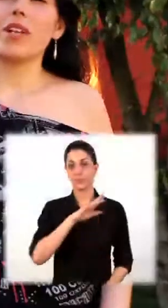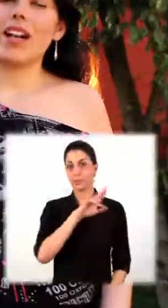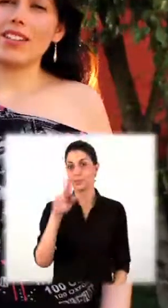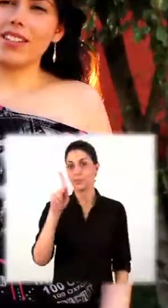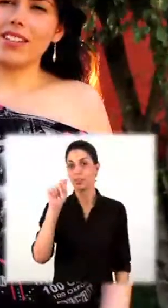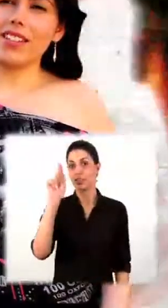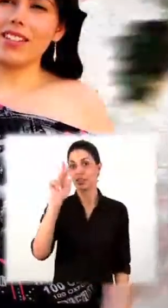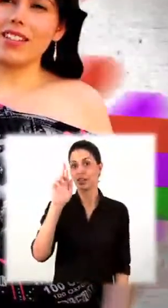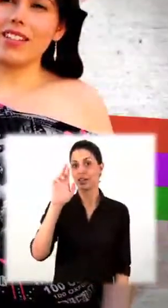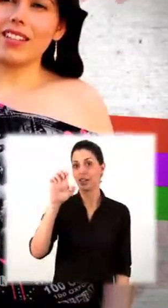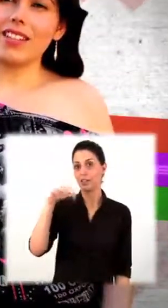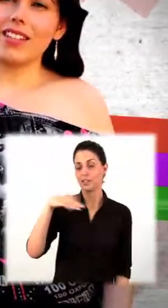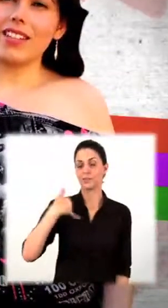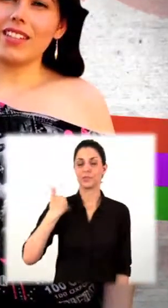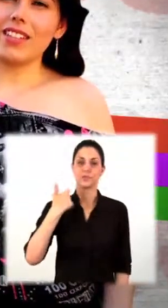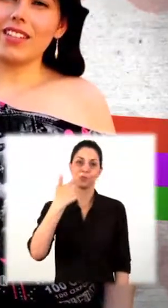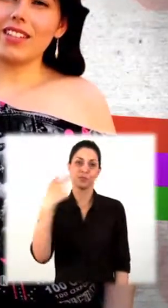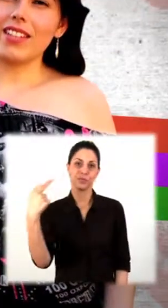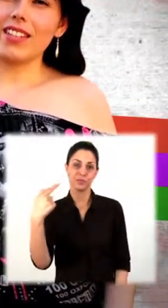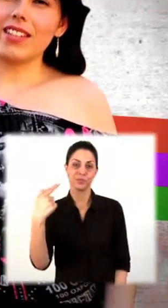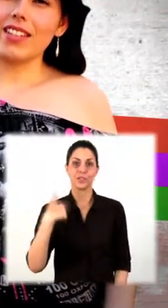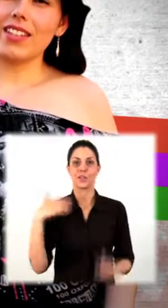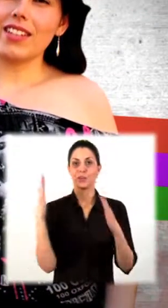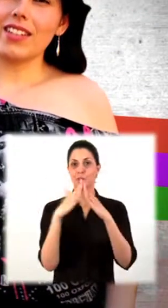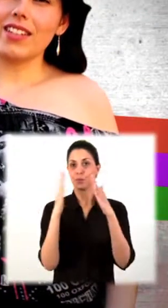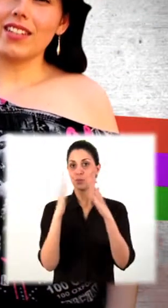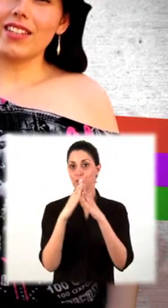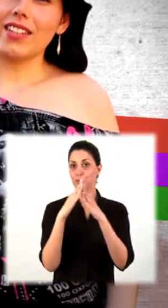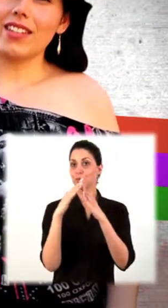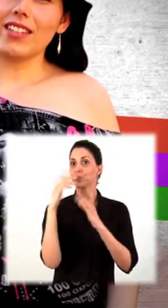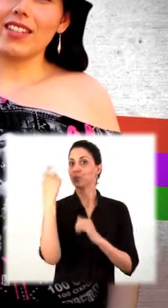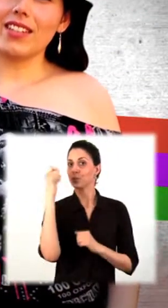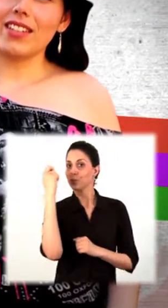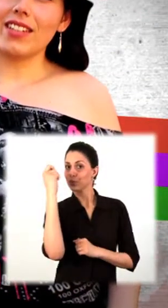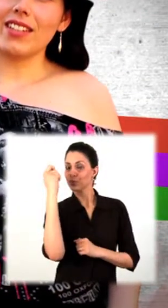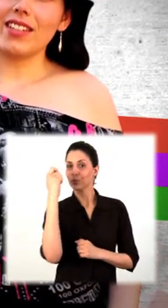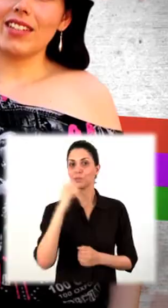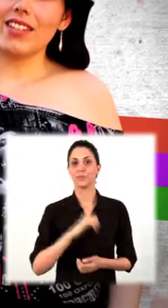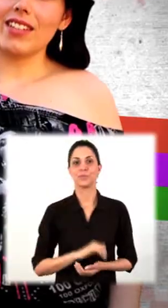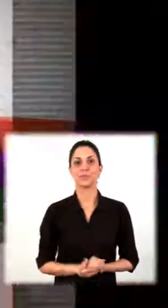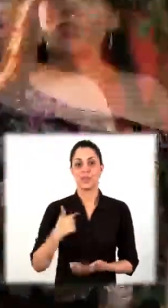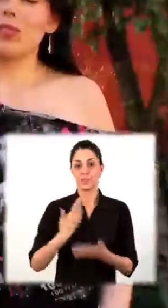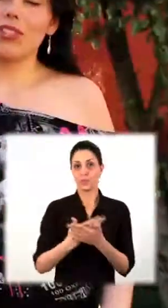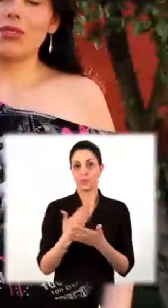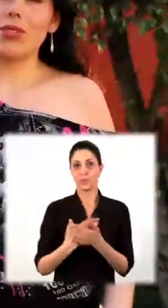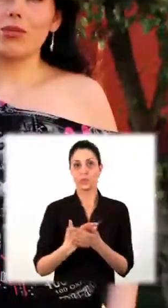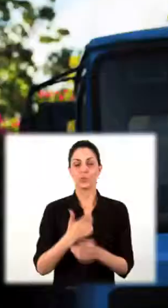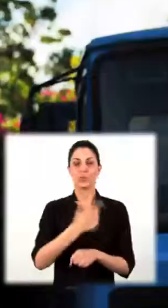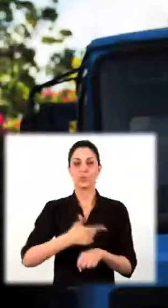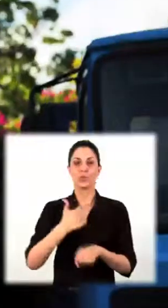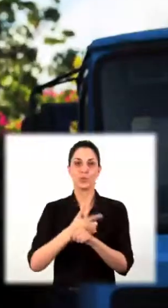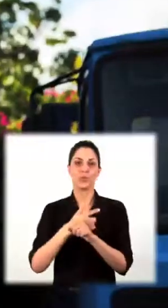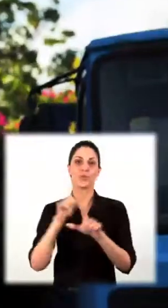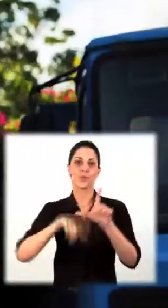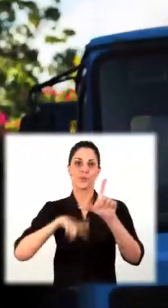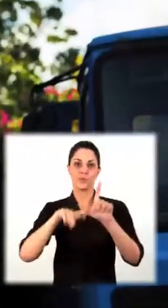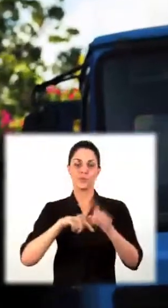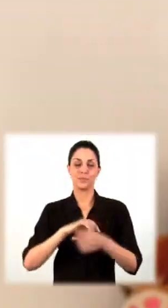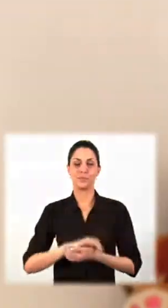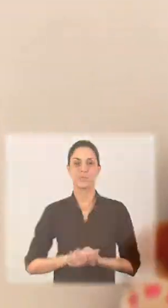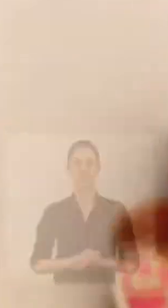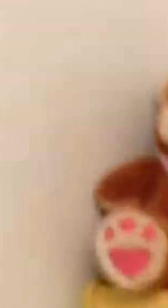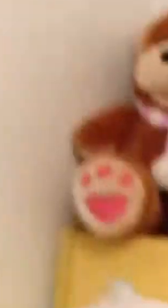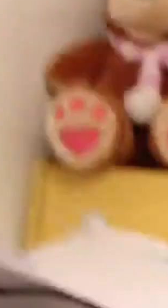Meu nome é Karen Drago, eu tenho 27 anos, moro em Canoas, no Rio Grande do Sul, sou estudante do segundo semestre de